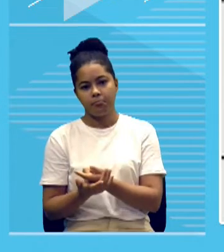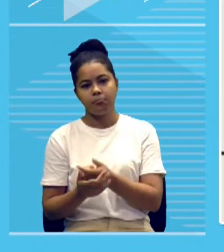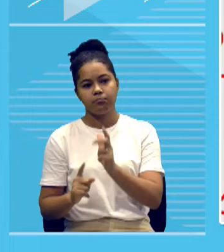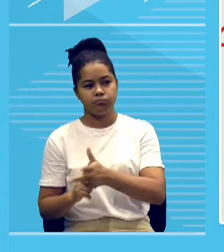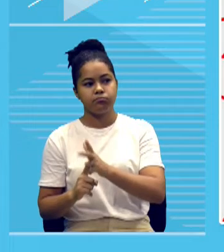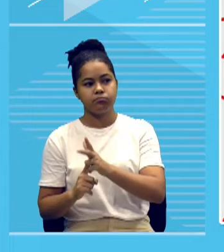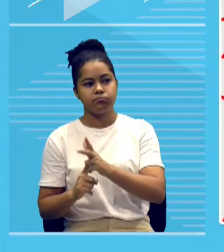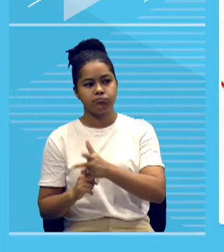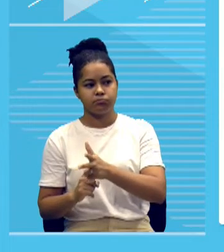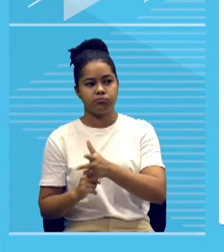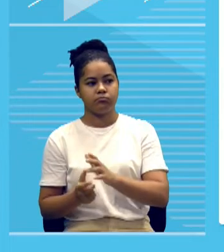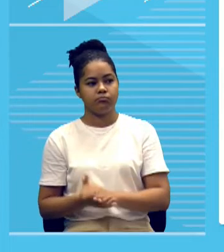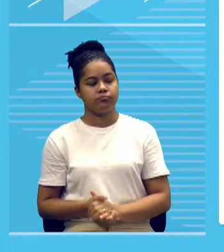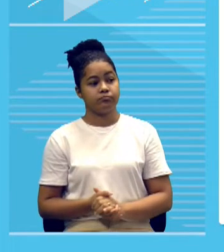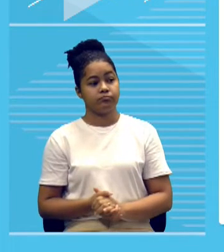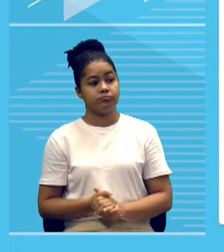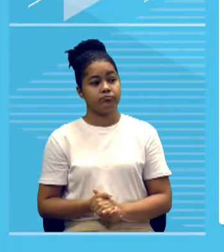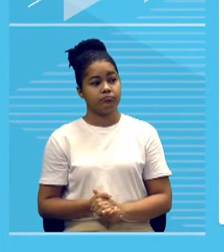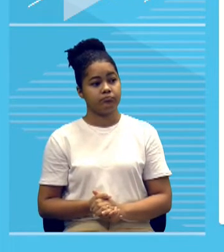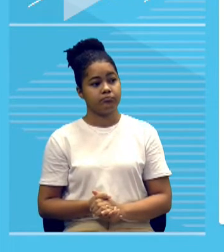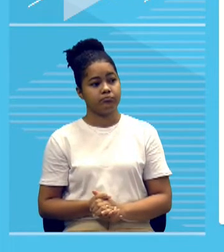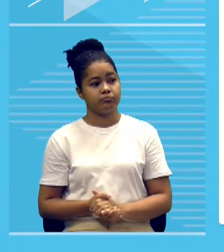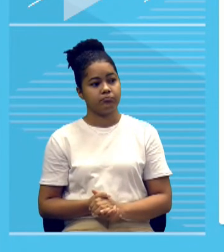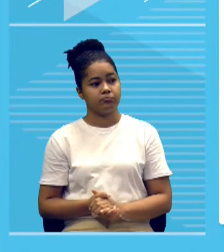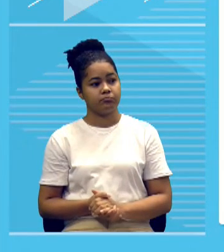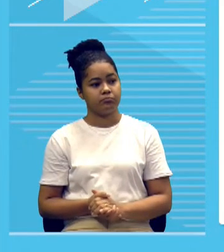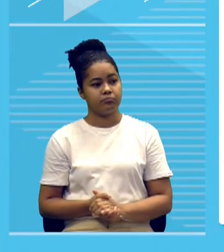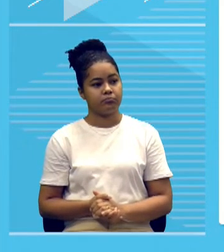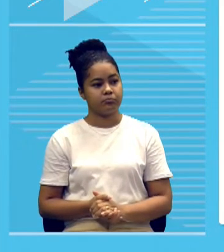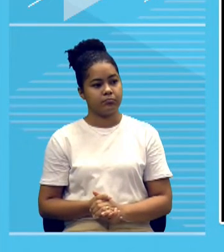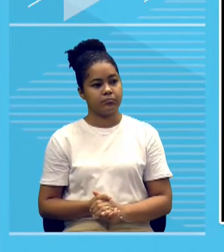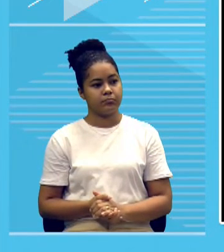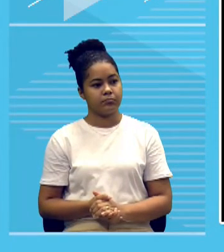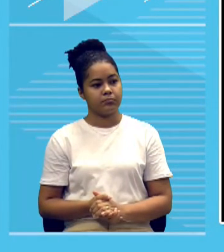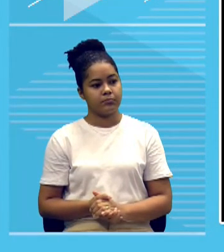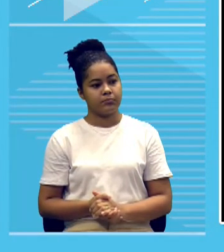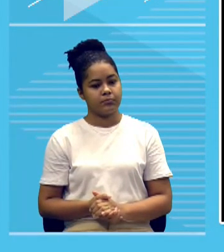agora vou tentar colocar todo mundo reunido zinc